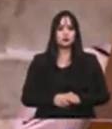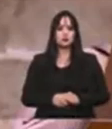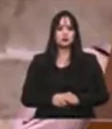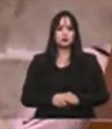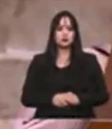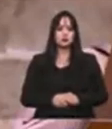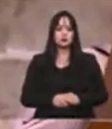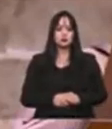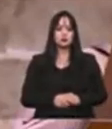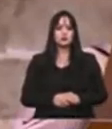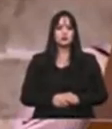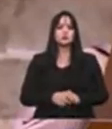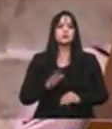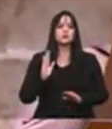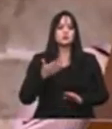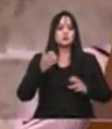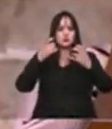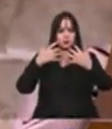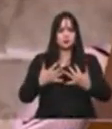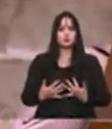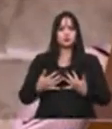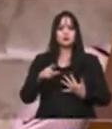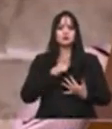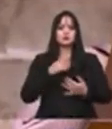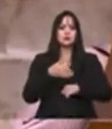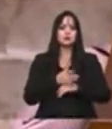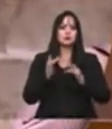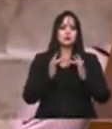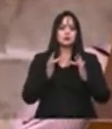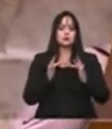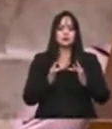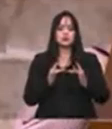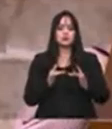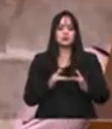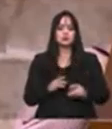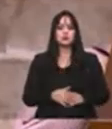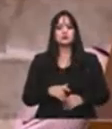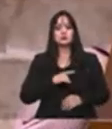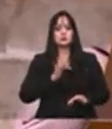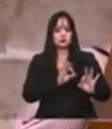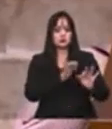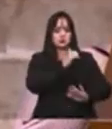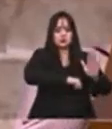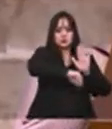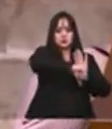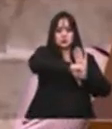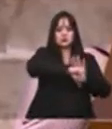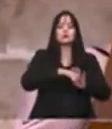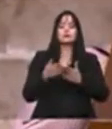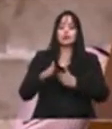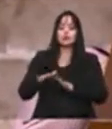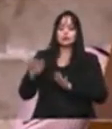A tentativa frustrada da negociação e sua vinculação com os demais integrantes da organização criminosa